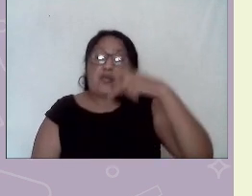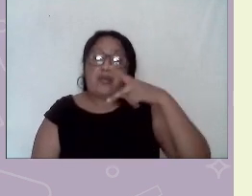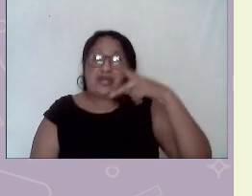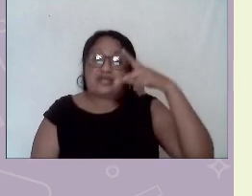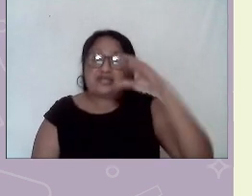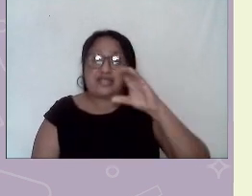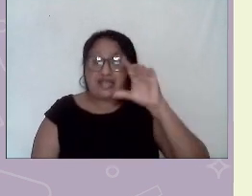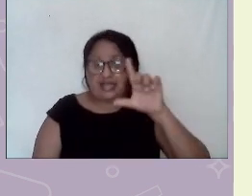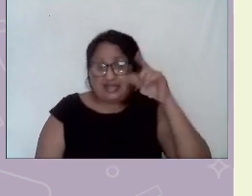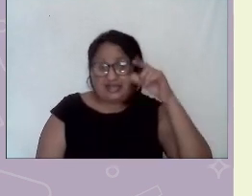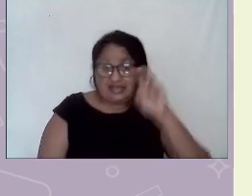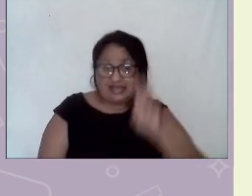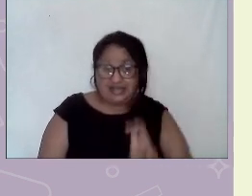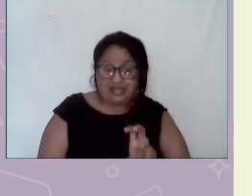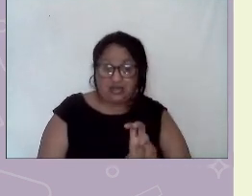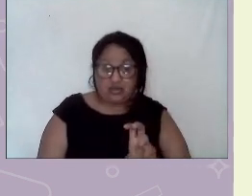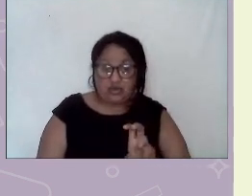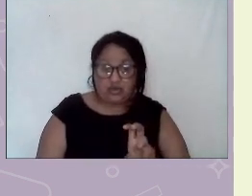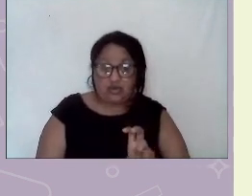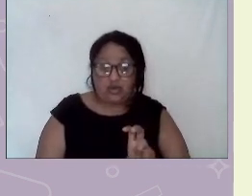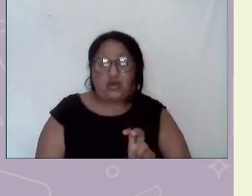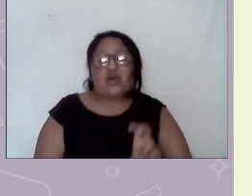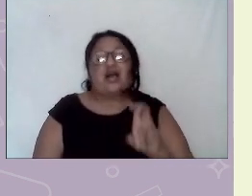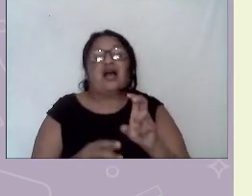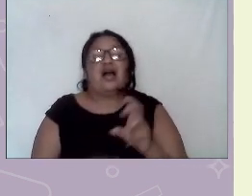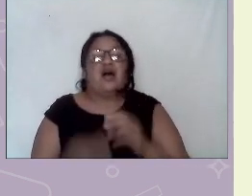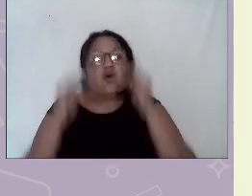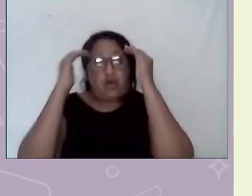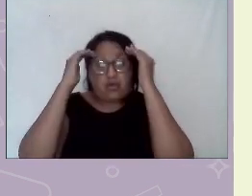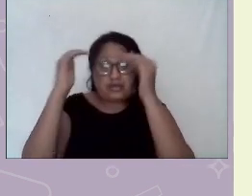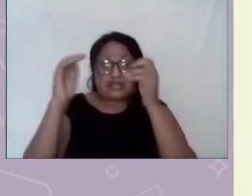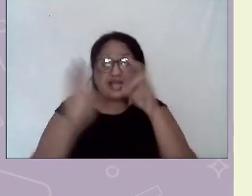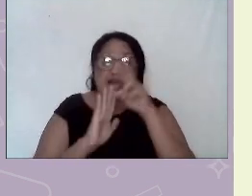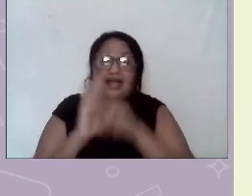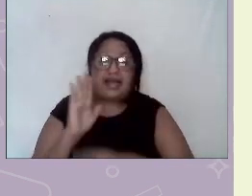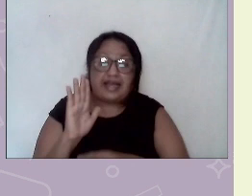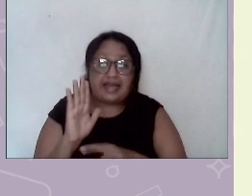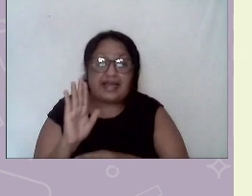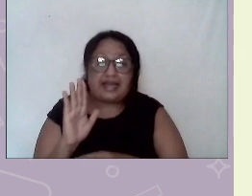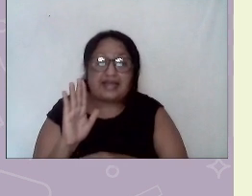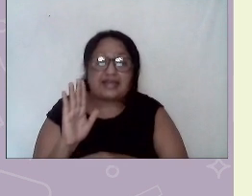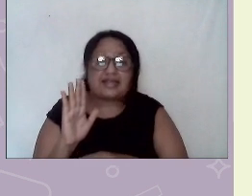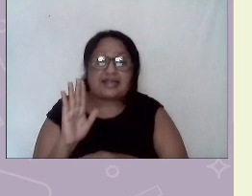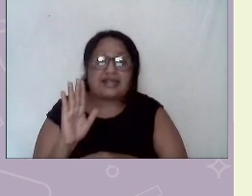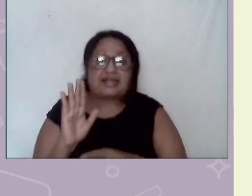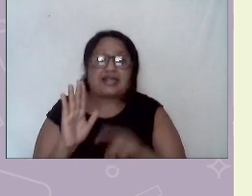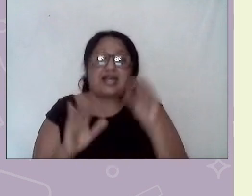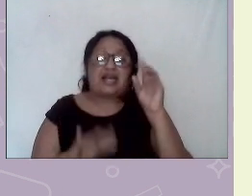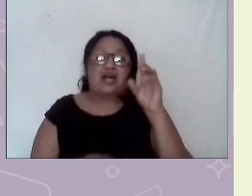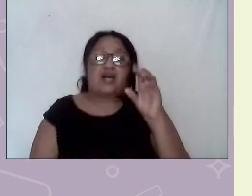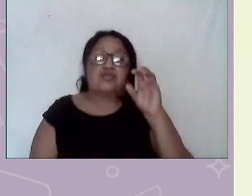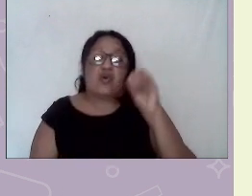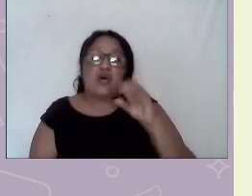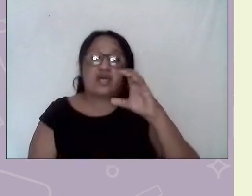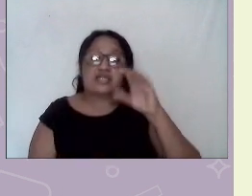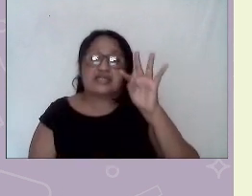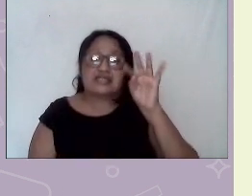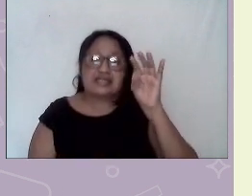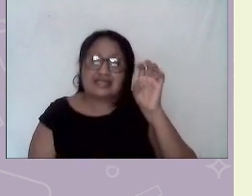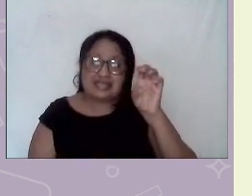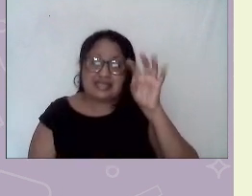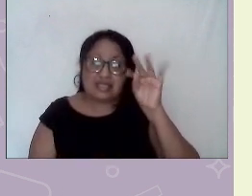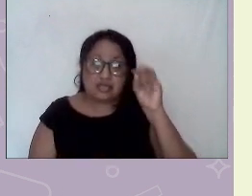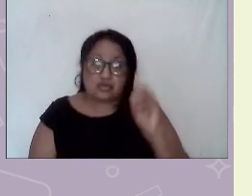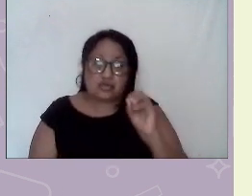o átomo de fósforo obedece a regra do octeto vamos analisar essa estrutura tá